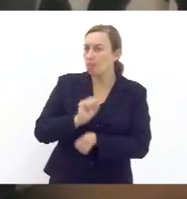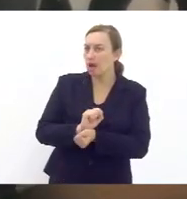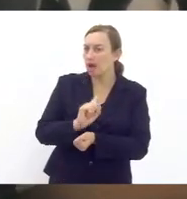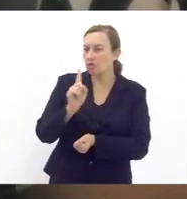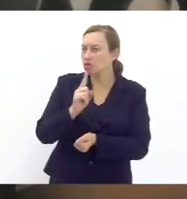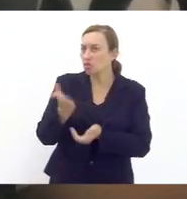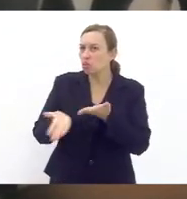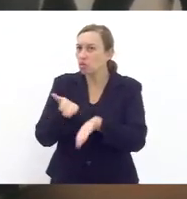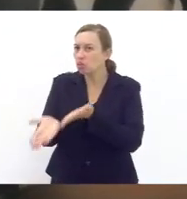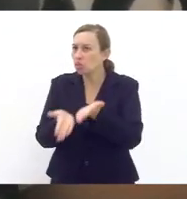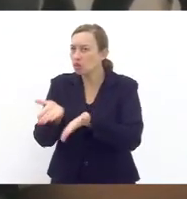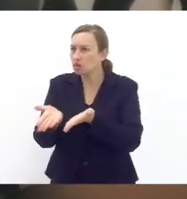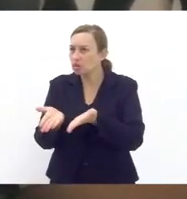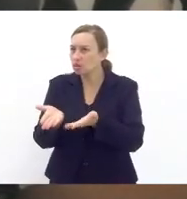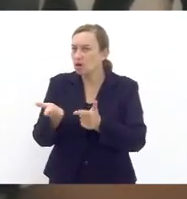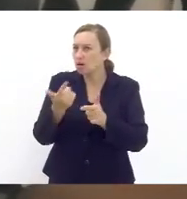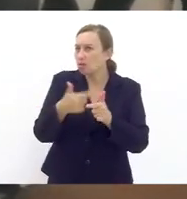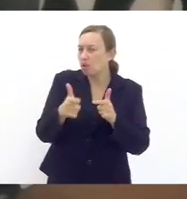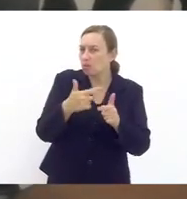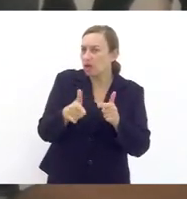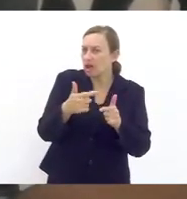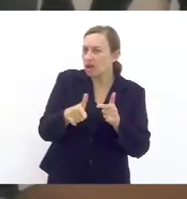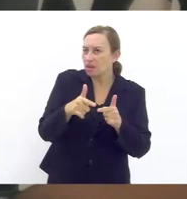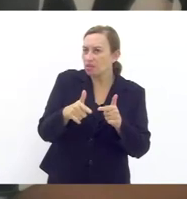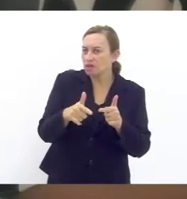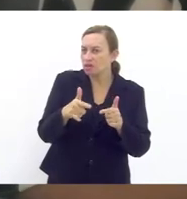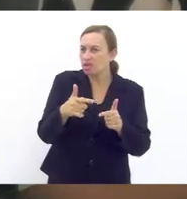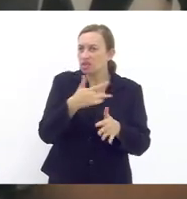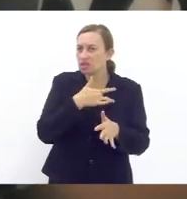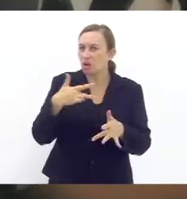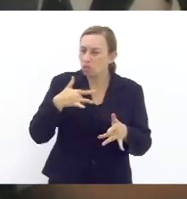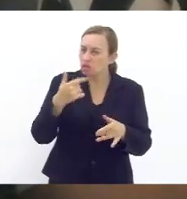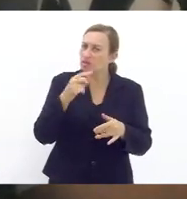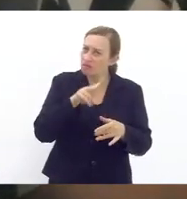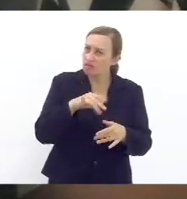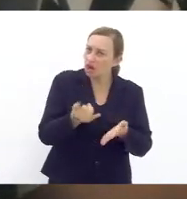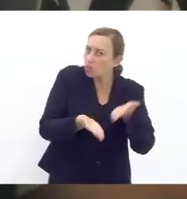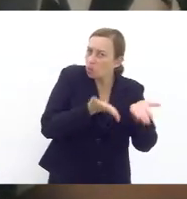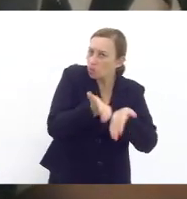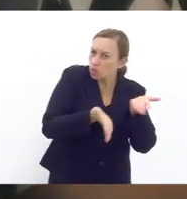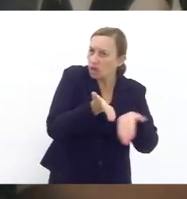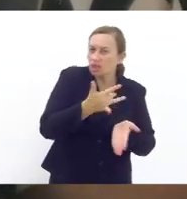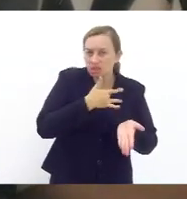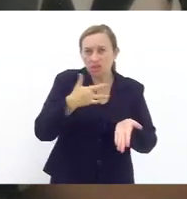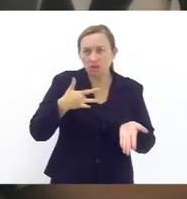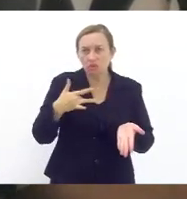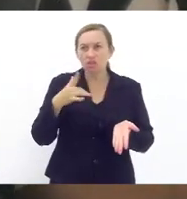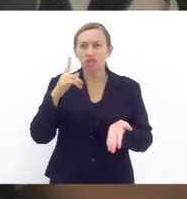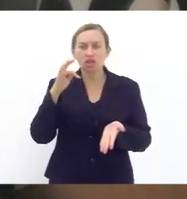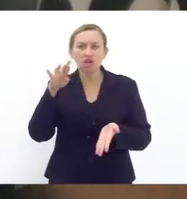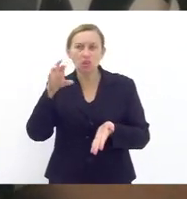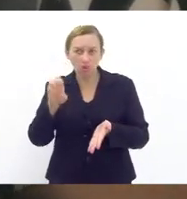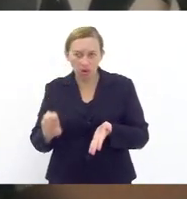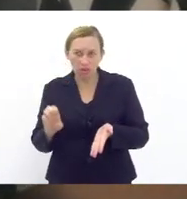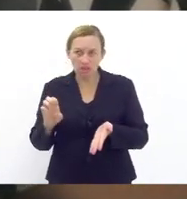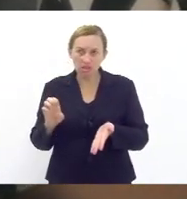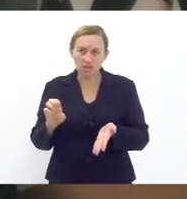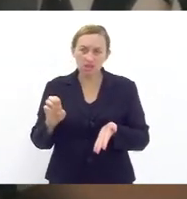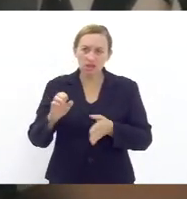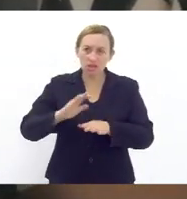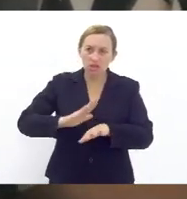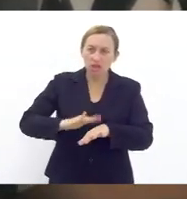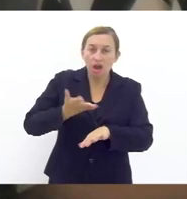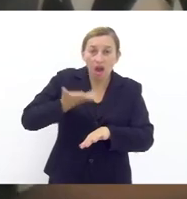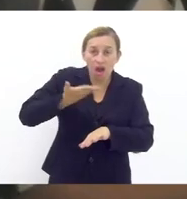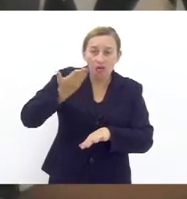vai botar no SUS o cara então tá com problema de enfisema com problema de refri não você tem que cuidar da saúde o cara tem glicose alta porque eu tô muito açúcar você vai lidar com